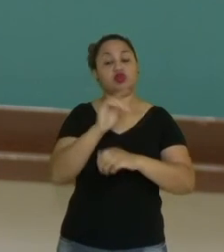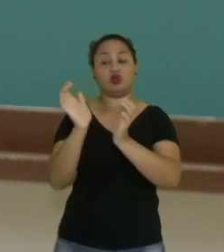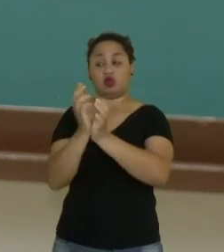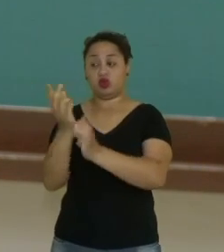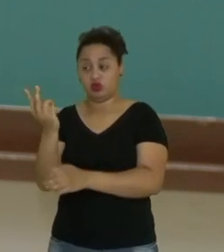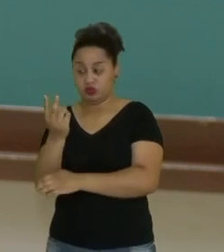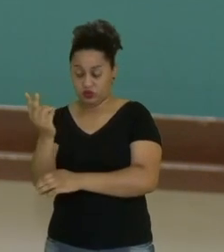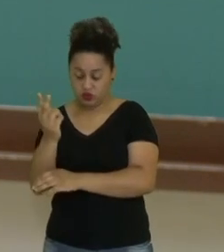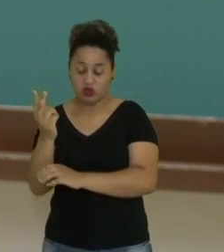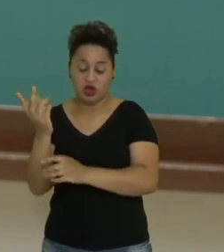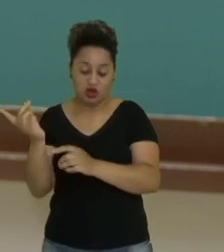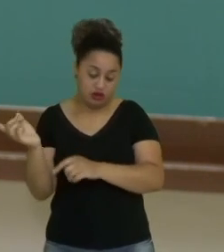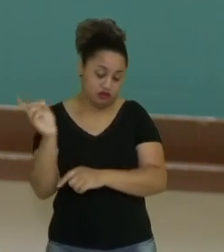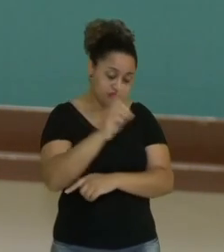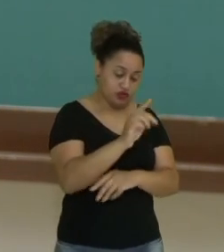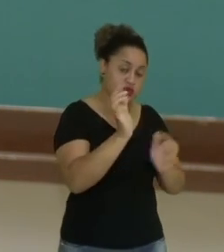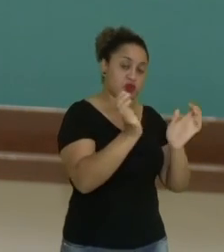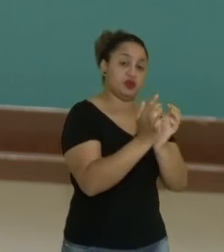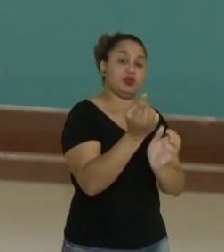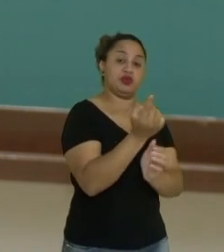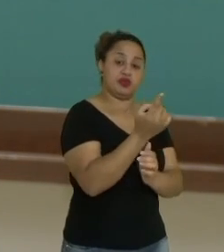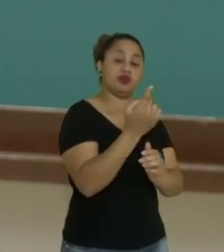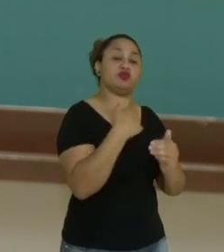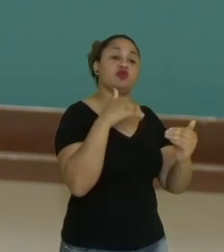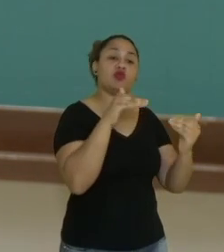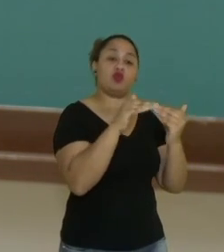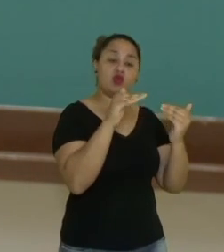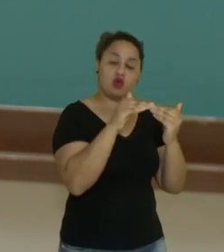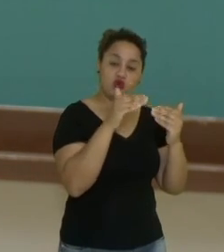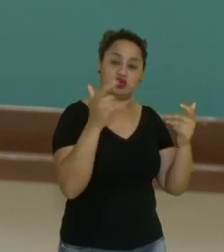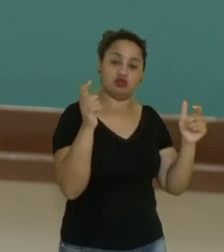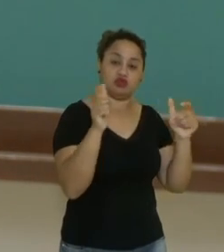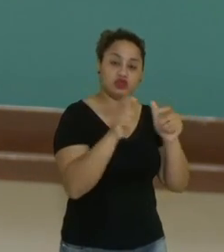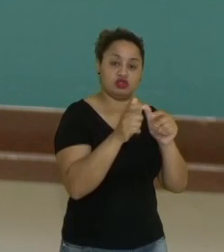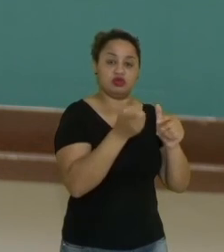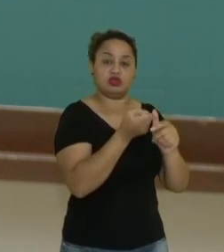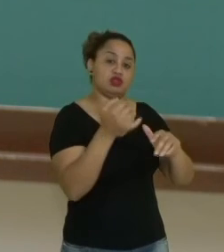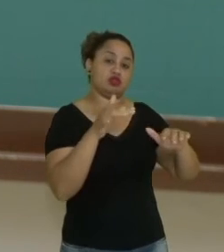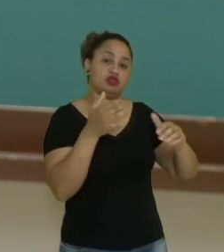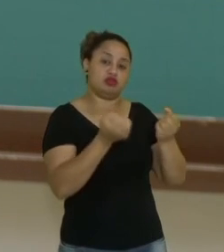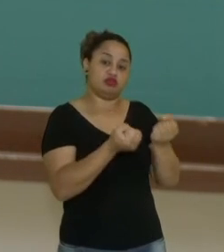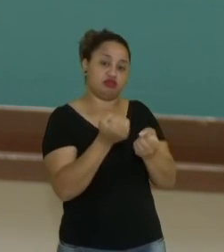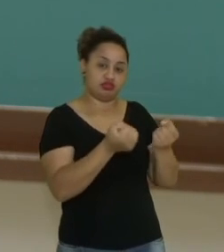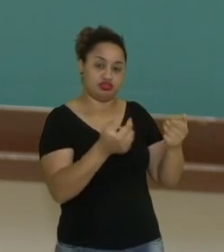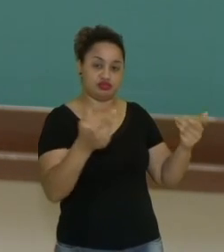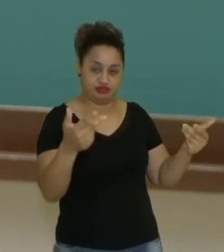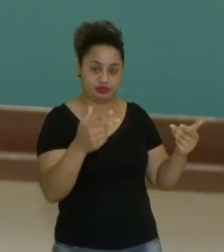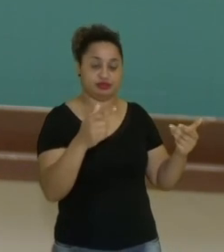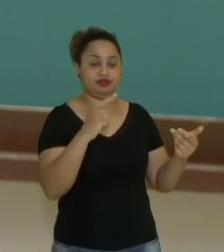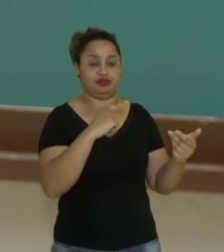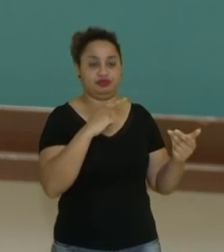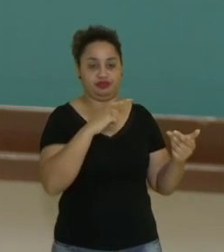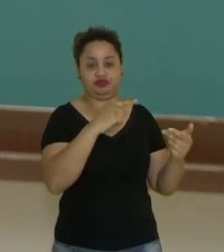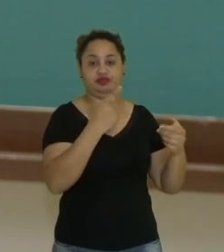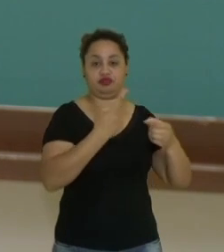grupo 2 passará a ser do grupo 1. Argumentará a favor da redução da frota.